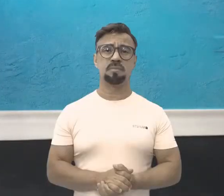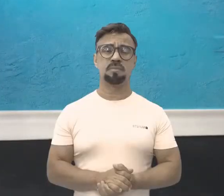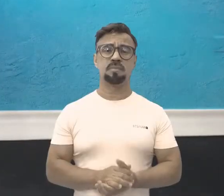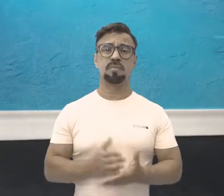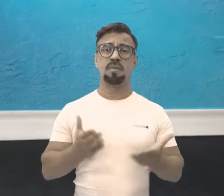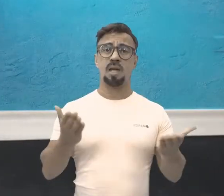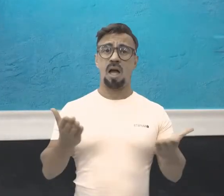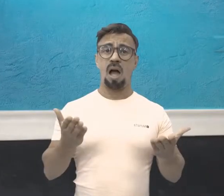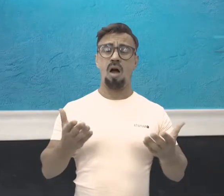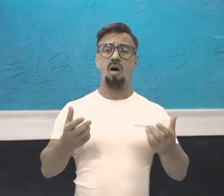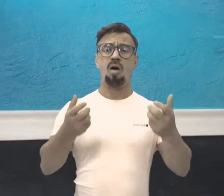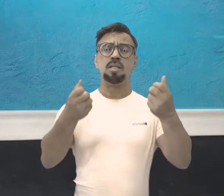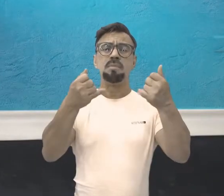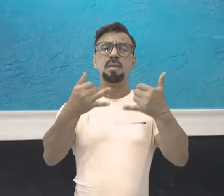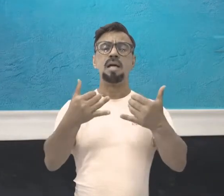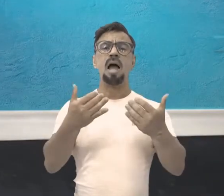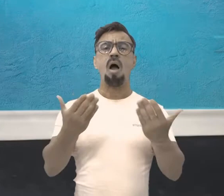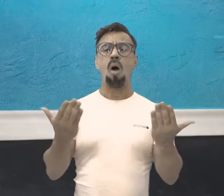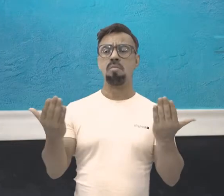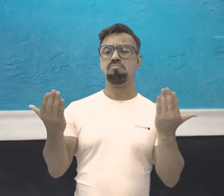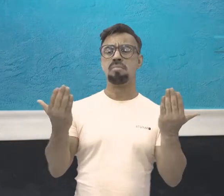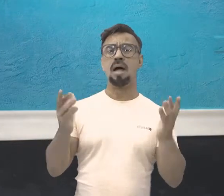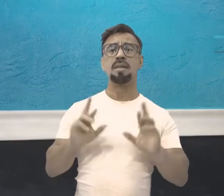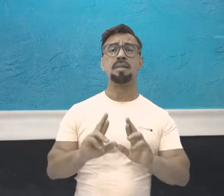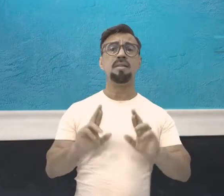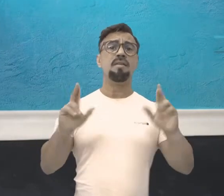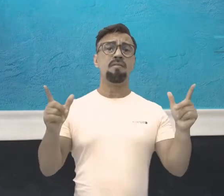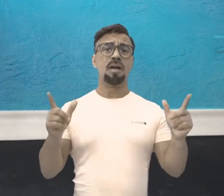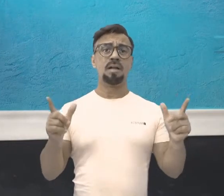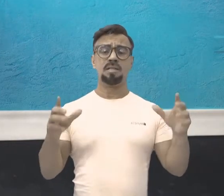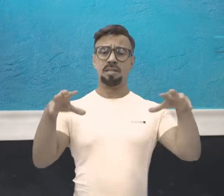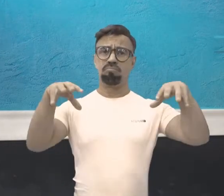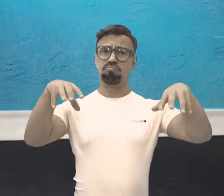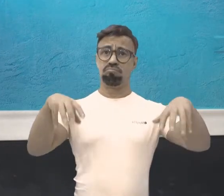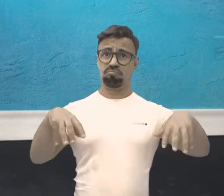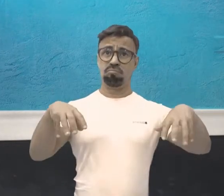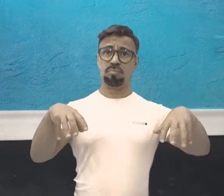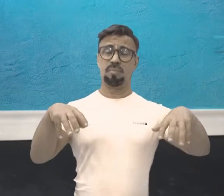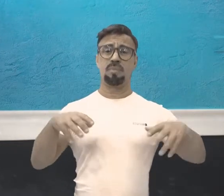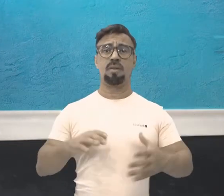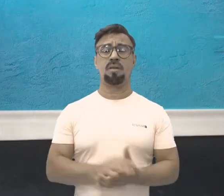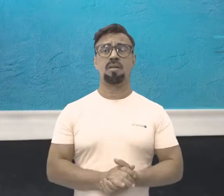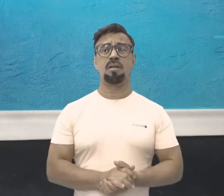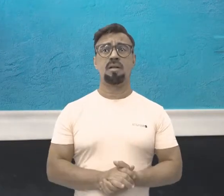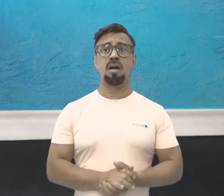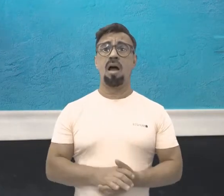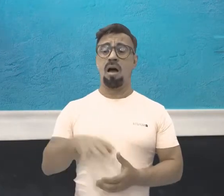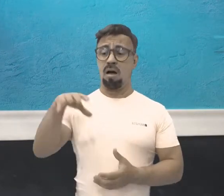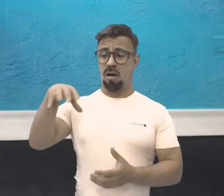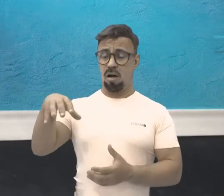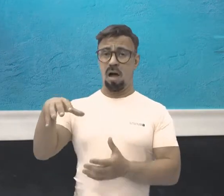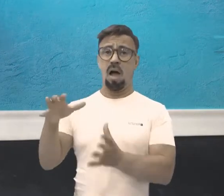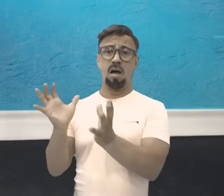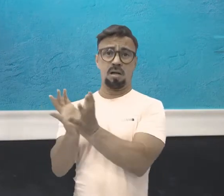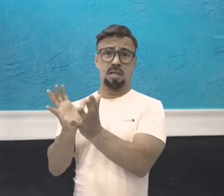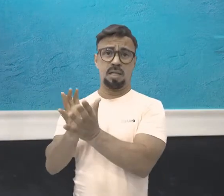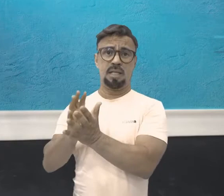Agora a gente vai falar da diferença entre o maracatu nação e o maracatu rural. O maracatu